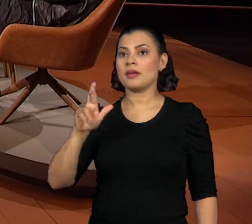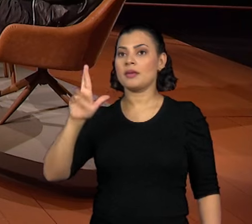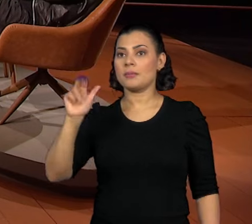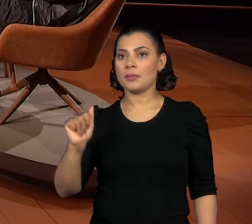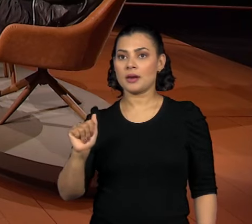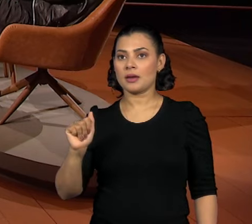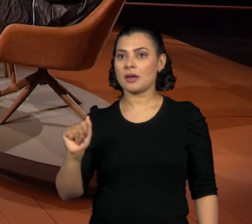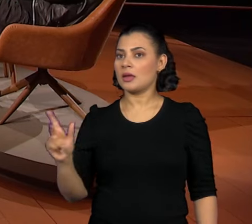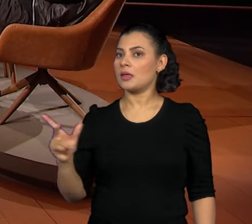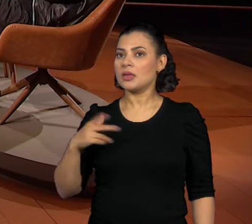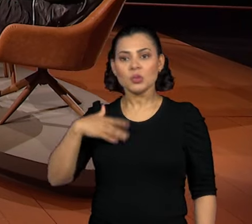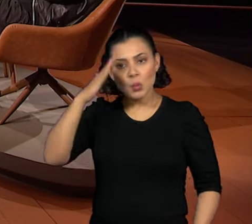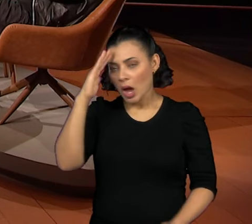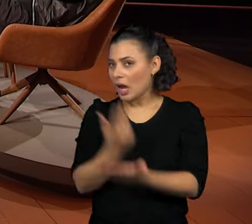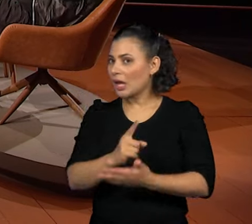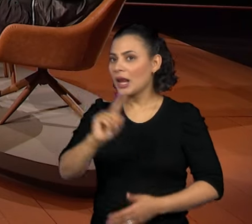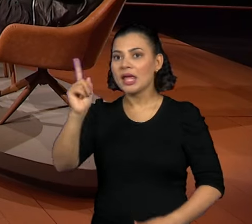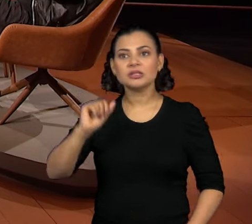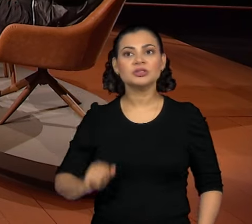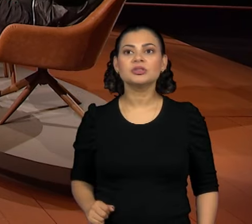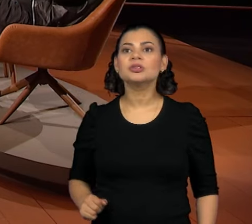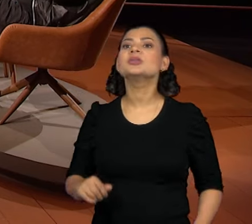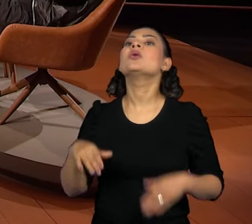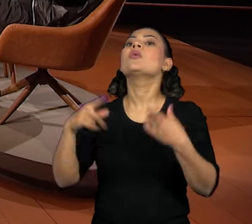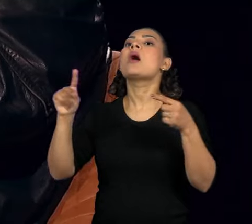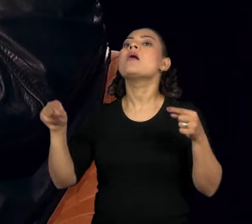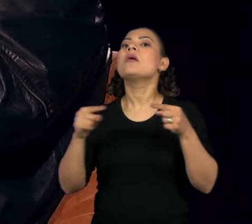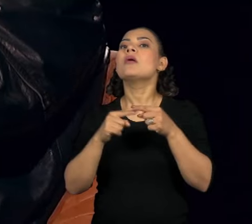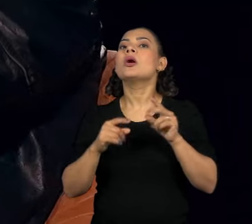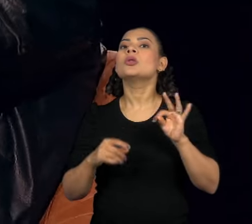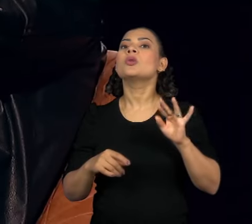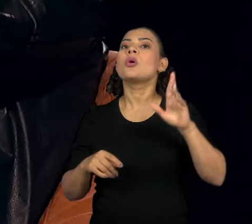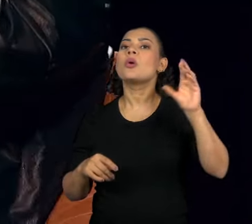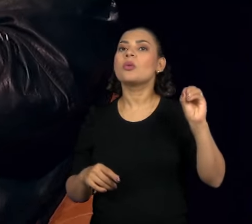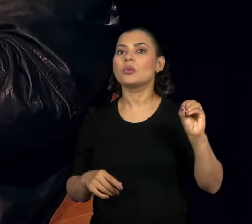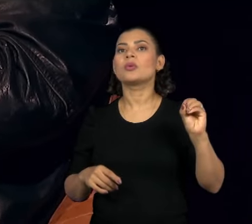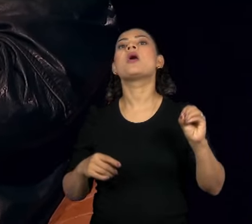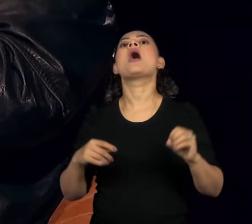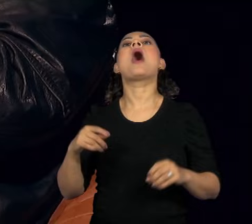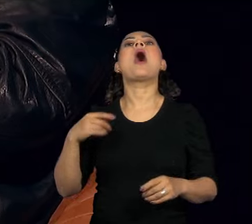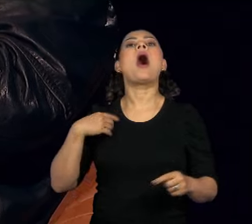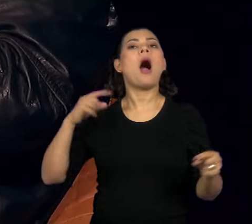falou, não pode ser. Eu falei, qual é o seu ascendente? Eu falei, Touro. Ele falou assim, aí sim.